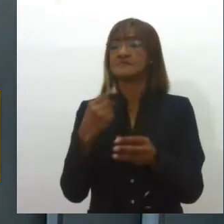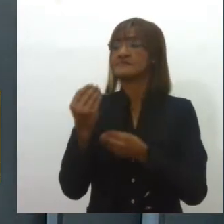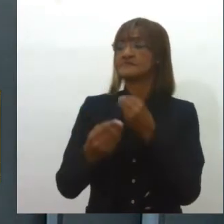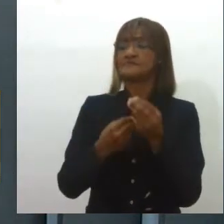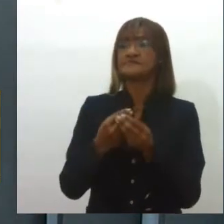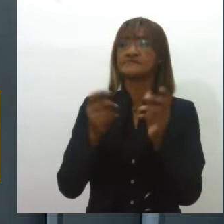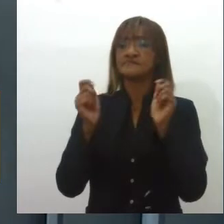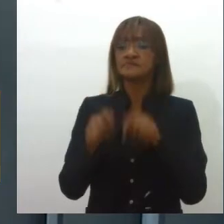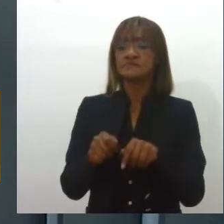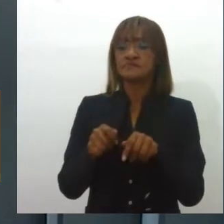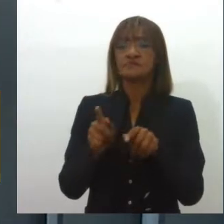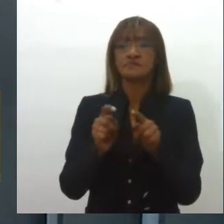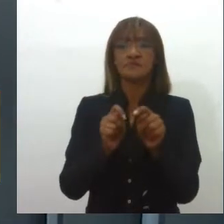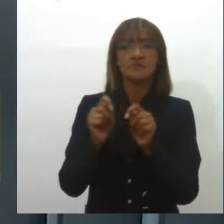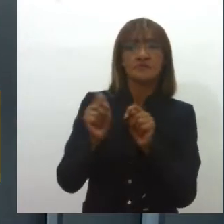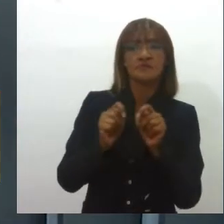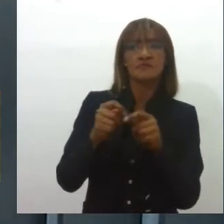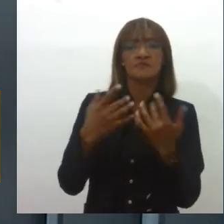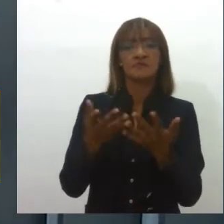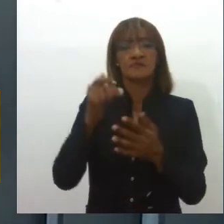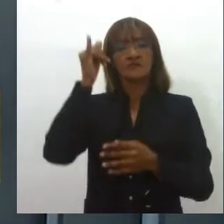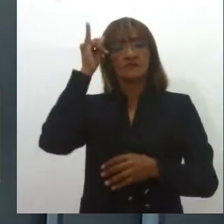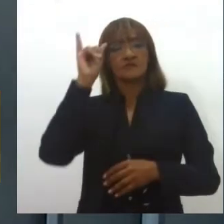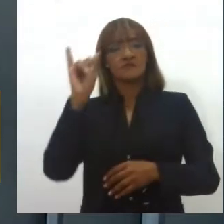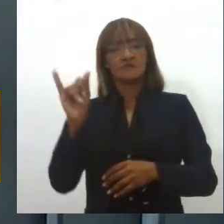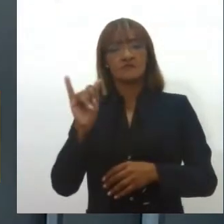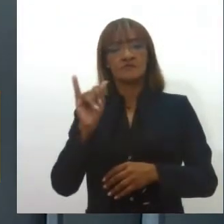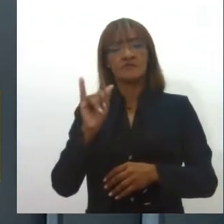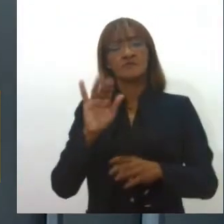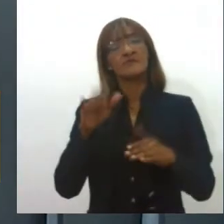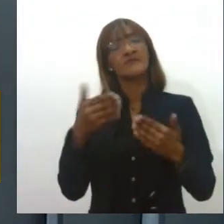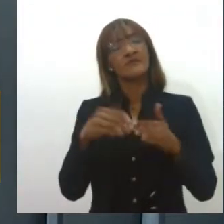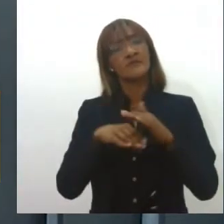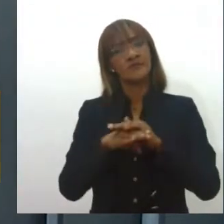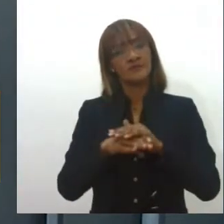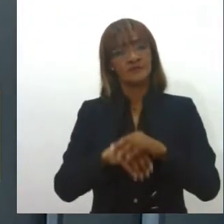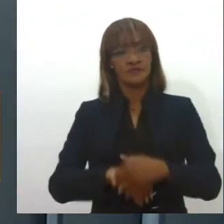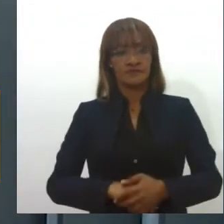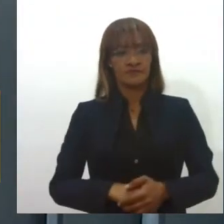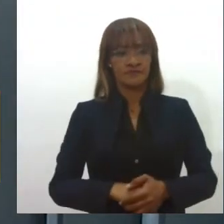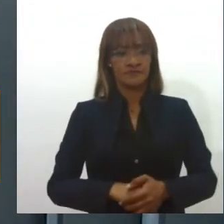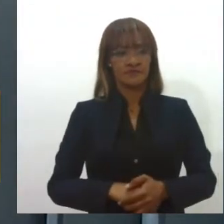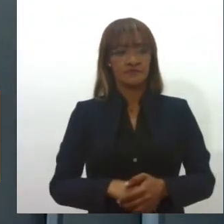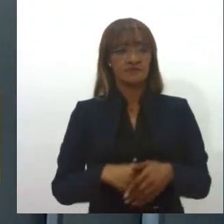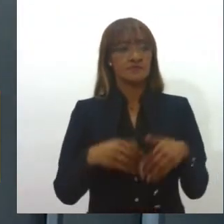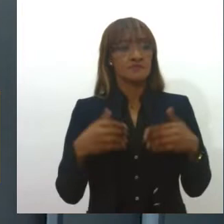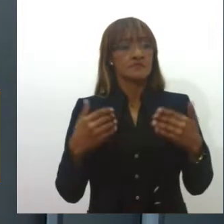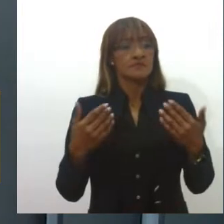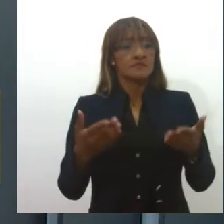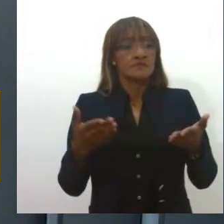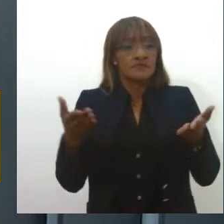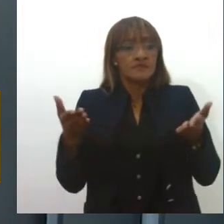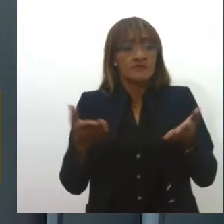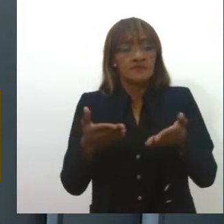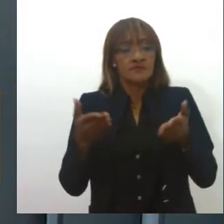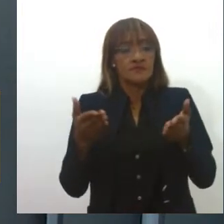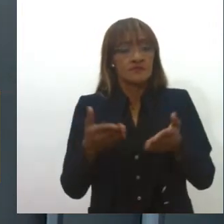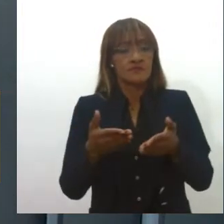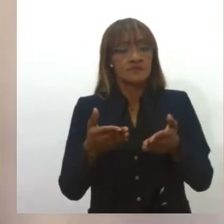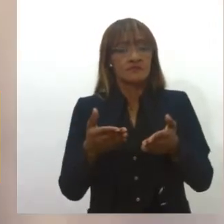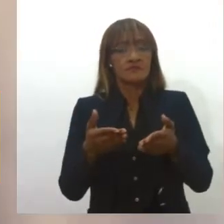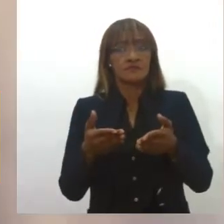tentar controlar, se tem como evitar, que hábitos a gente pode manter? Então, hoje em dia, do diabetes tipo 1,